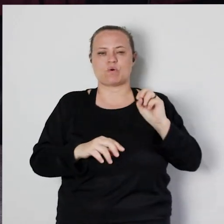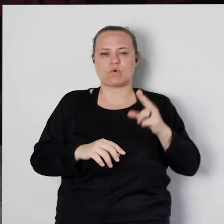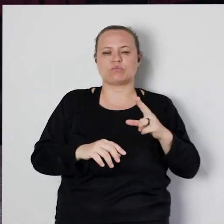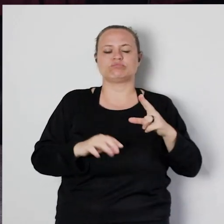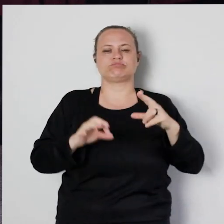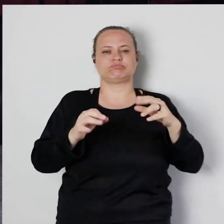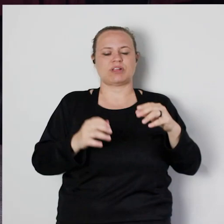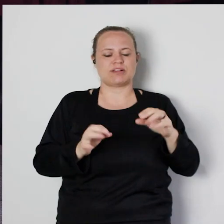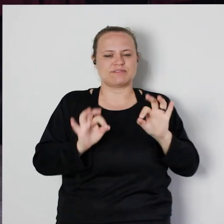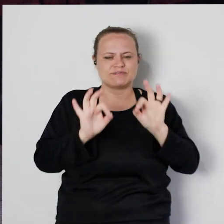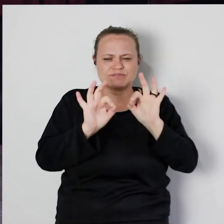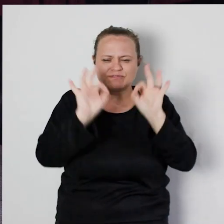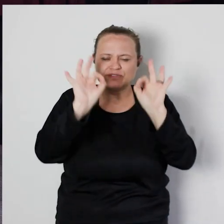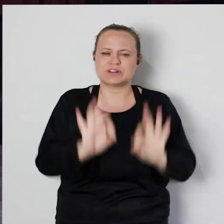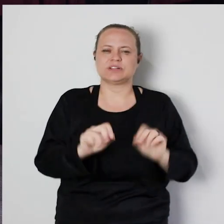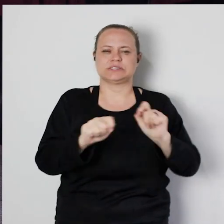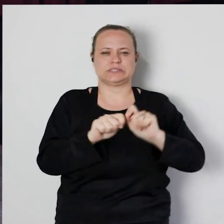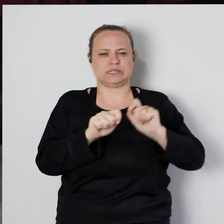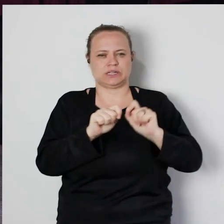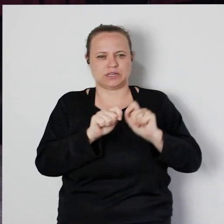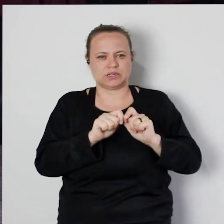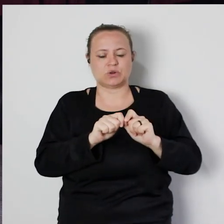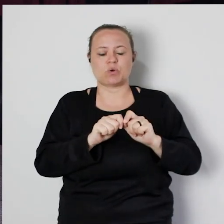elas sejam efetivamente